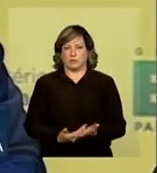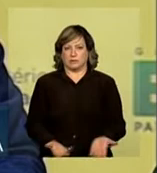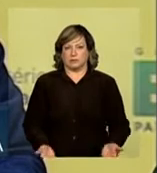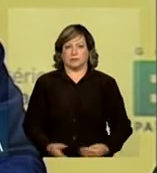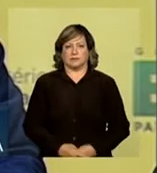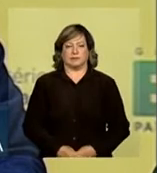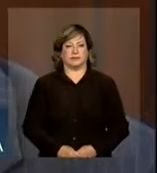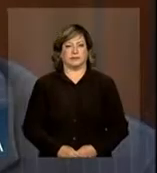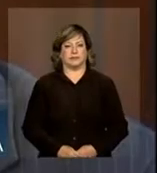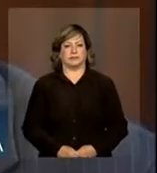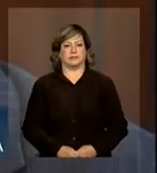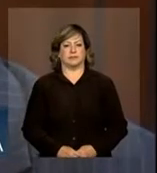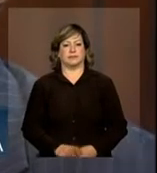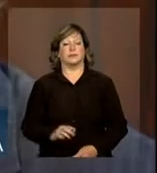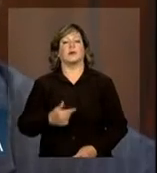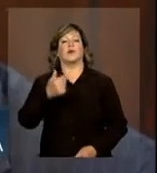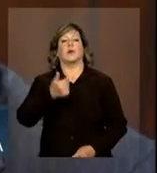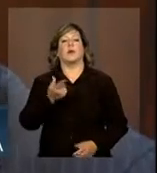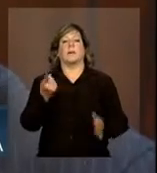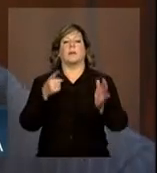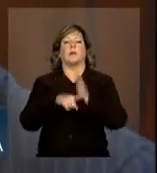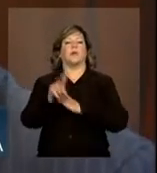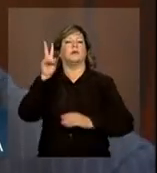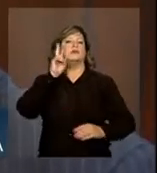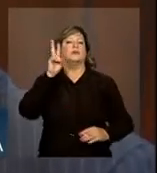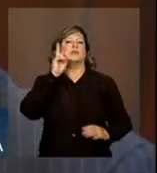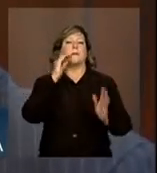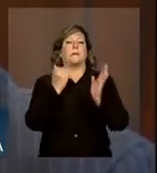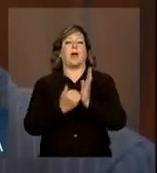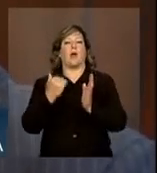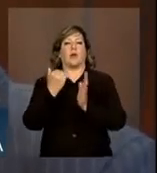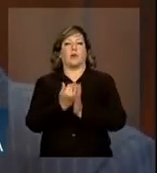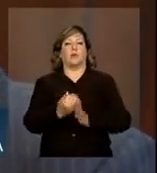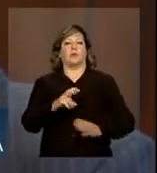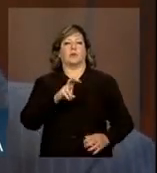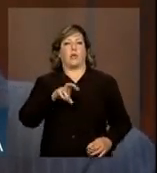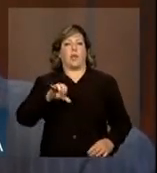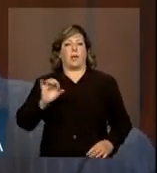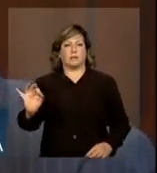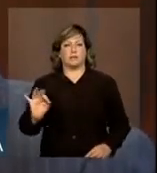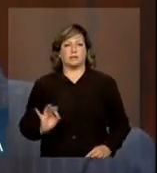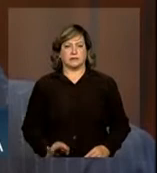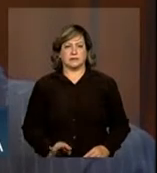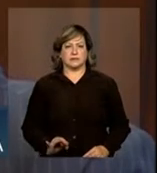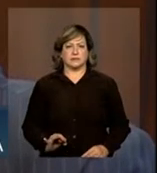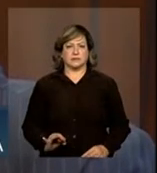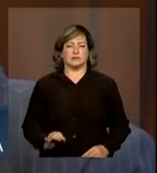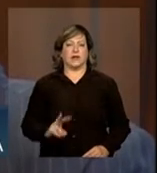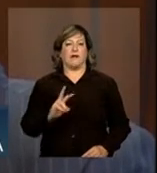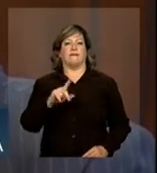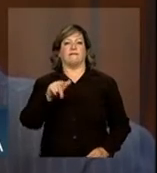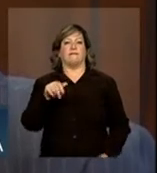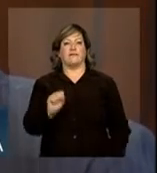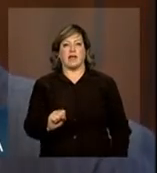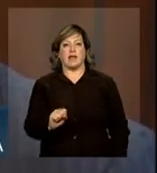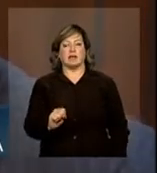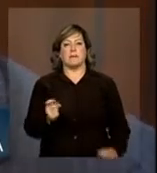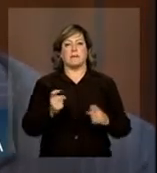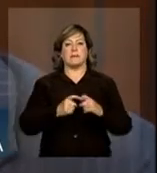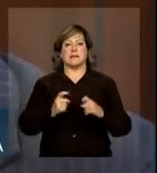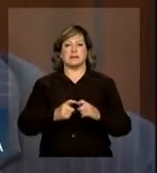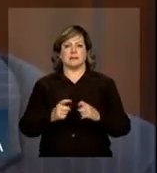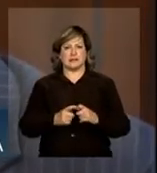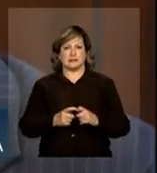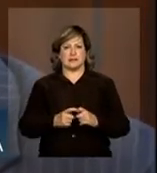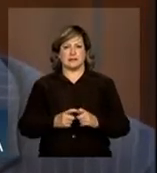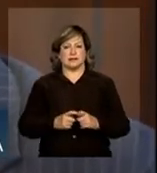Oi e a minha segunda pergunta é sobre o aumento né de 59 por cento na próxima nas vagas de medicina